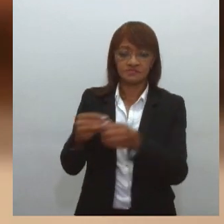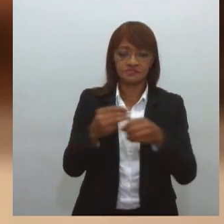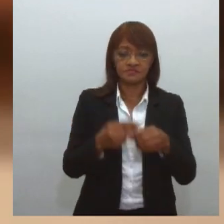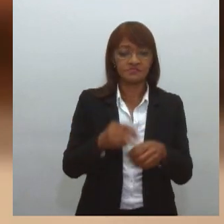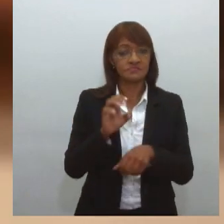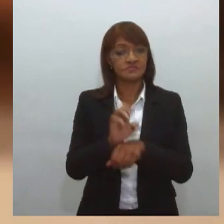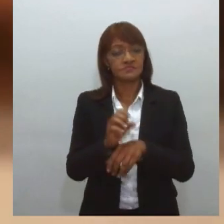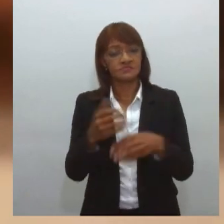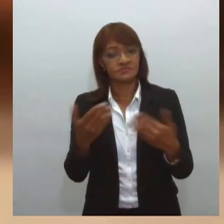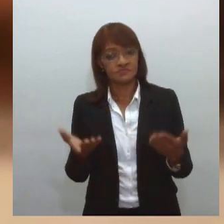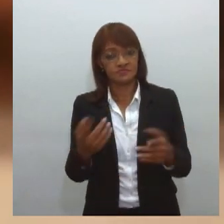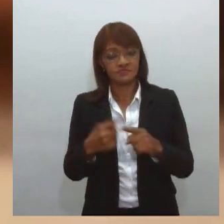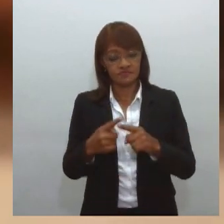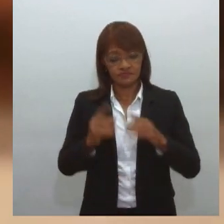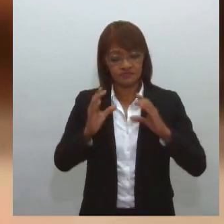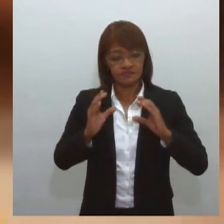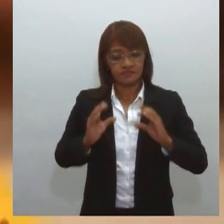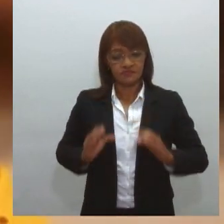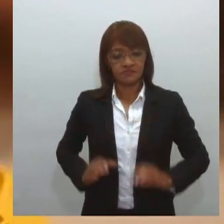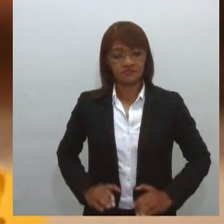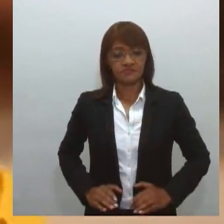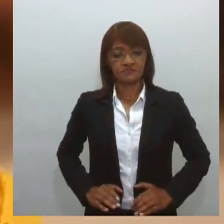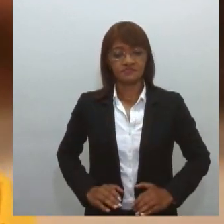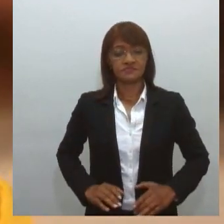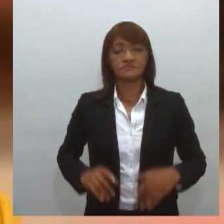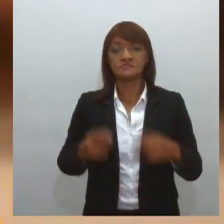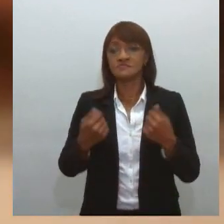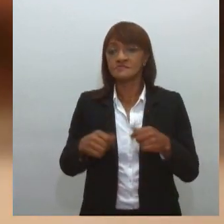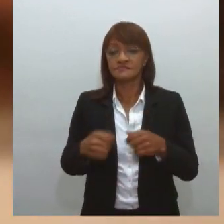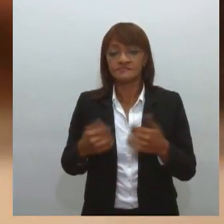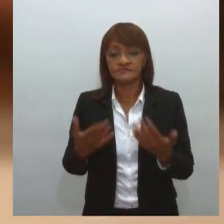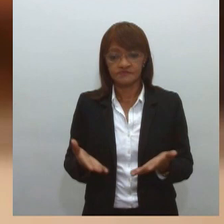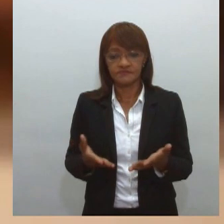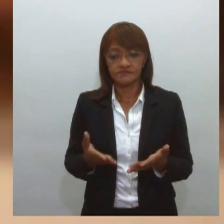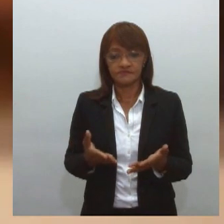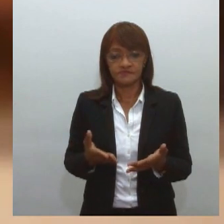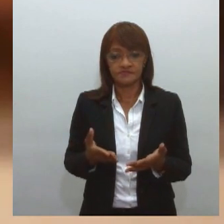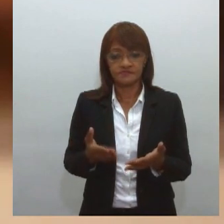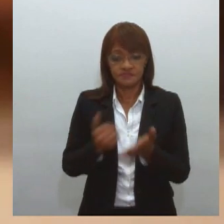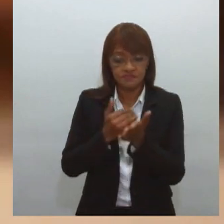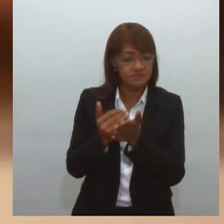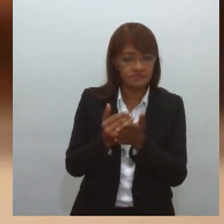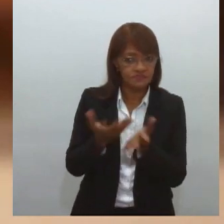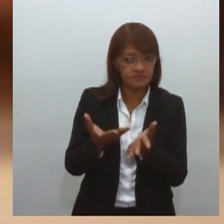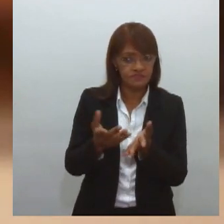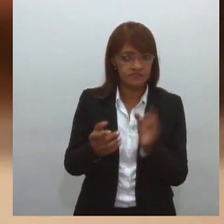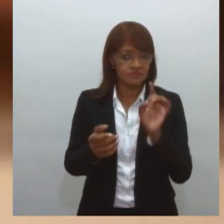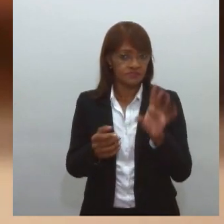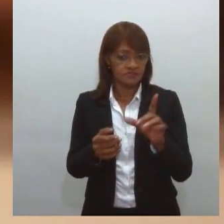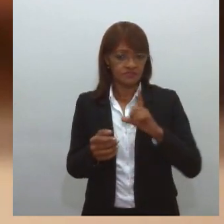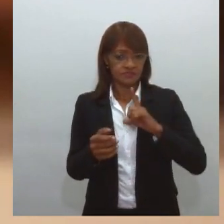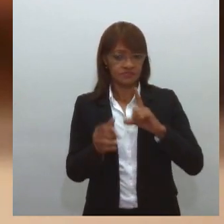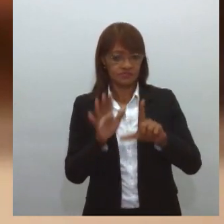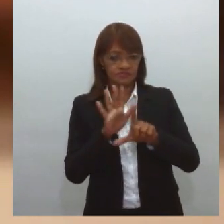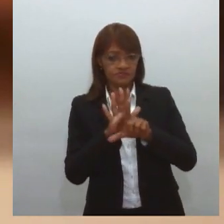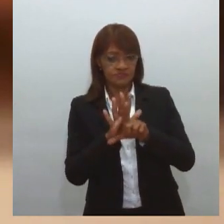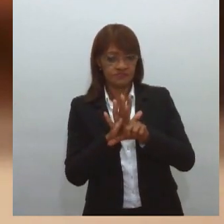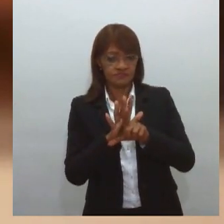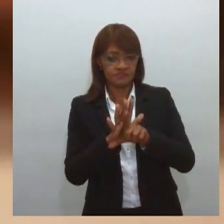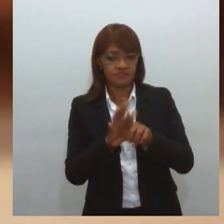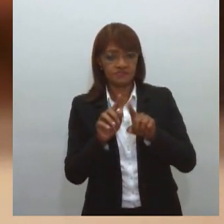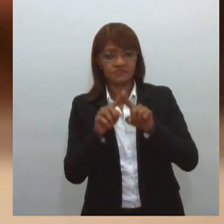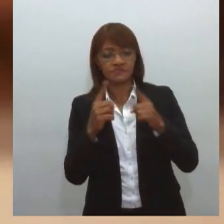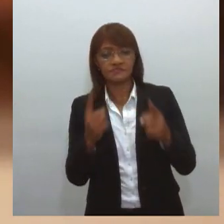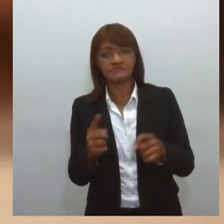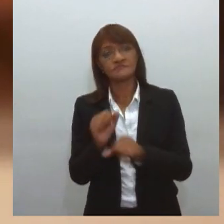cidadania, ela tem que ser exercida na ponta. Não adianta você ter uma lei gerando direitos e essa lei ficar lá em